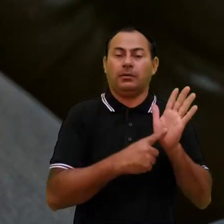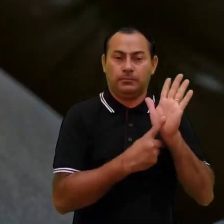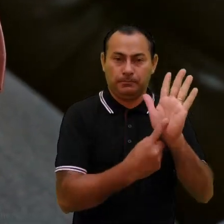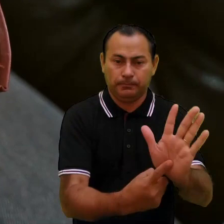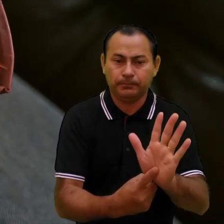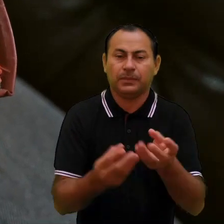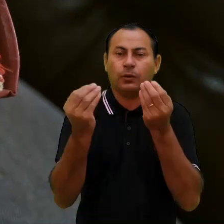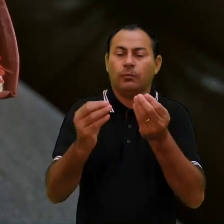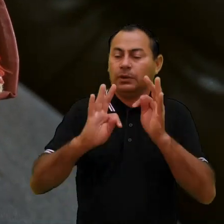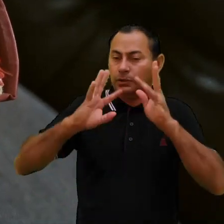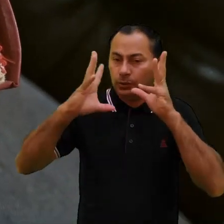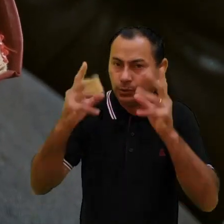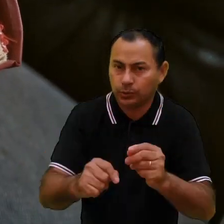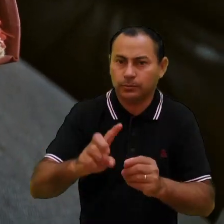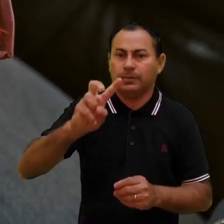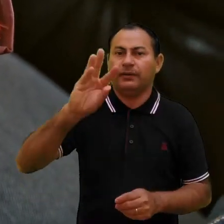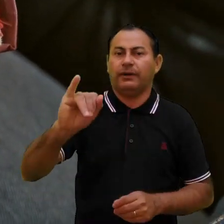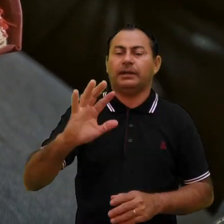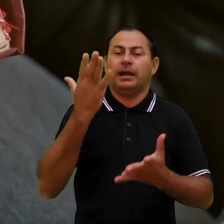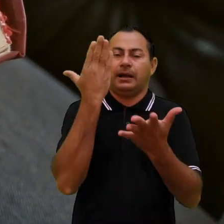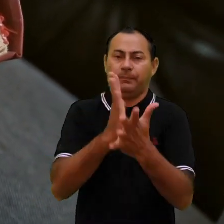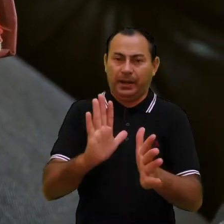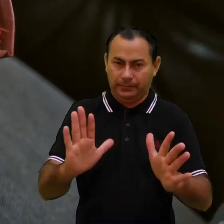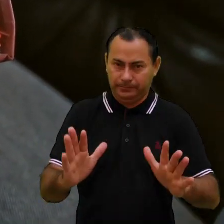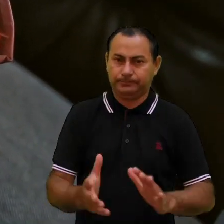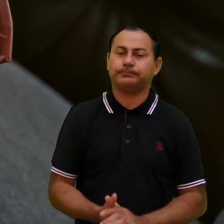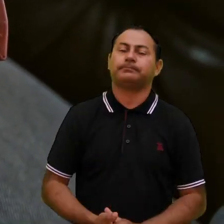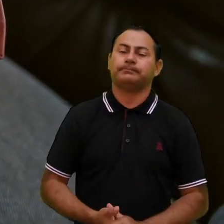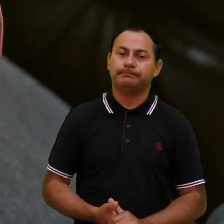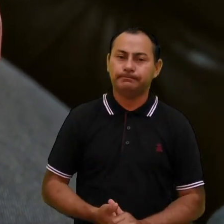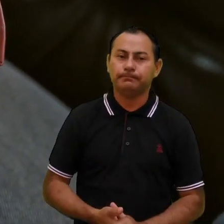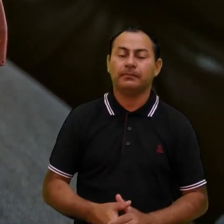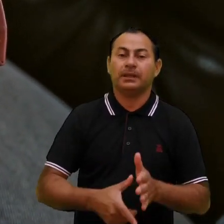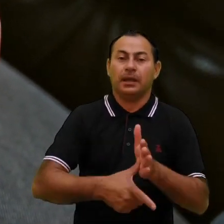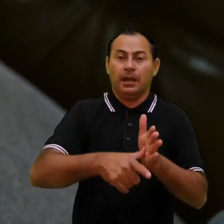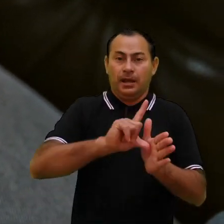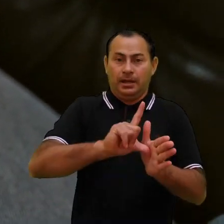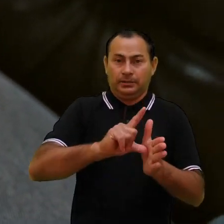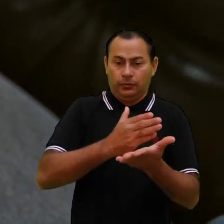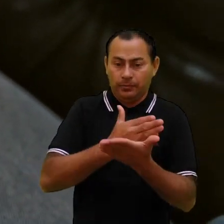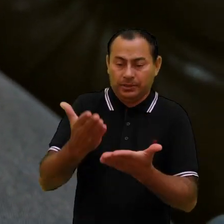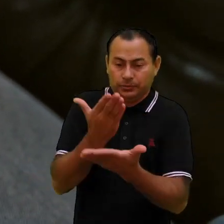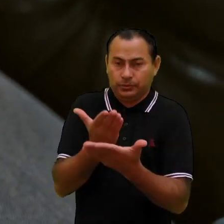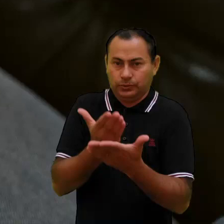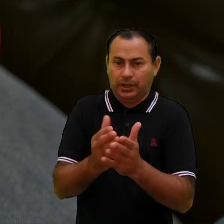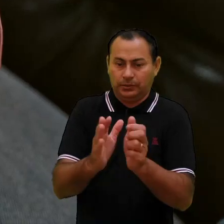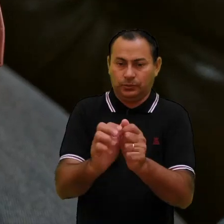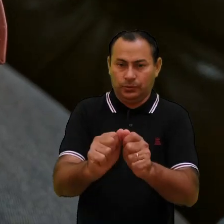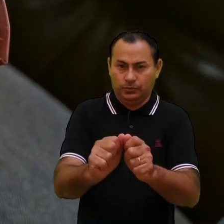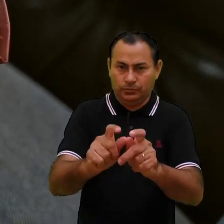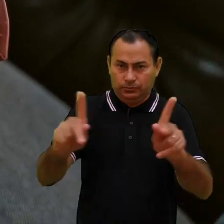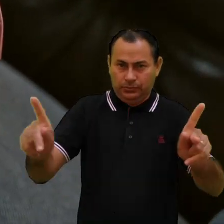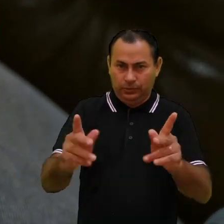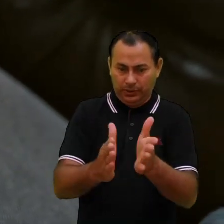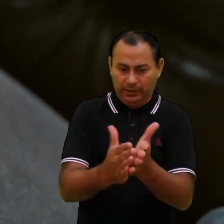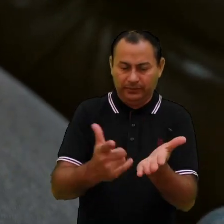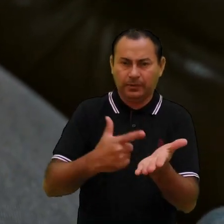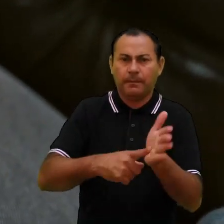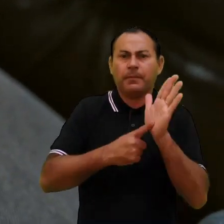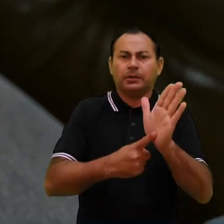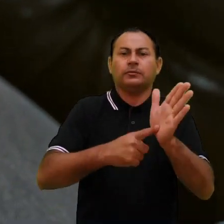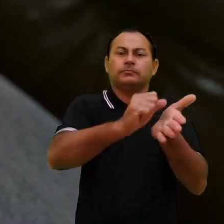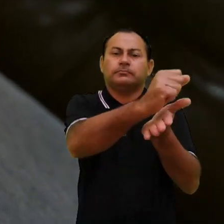revelação de como tudo vai acabar. Antes de começarmos o estudo deste livro, quero passar uma